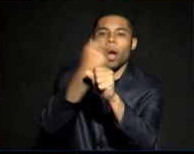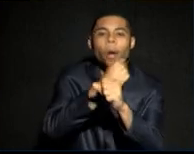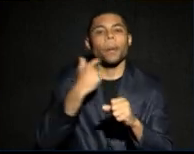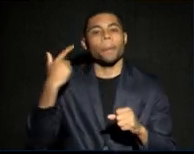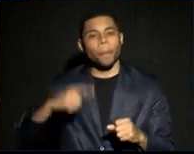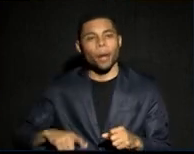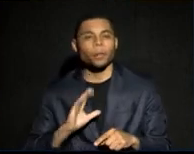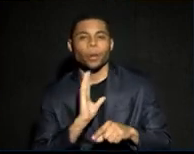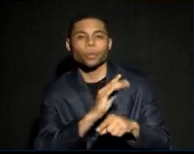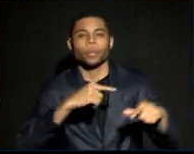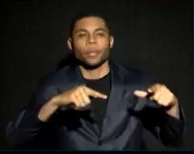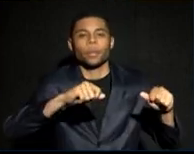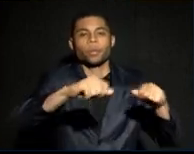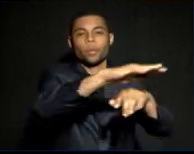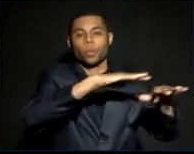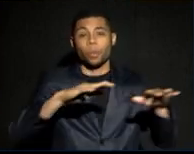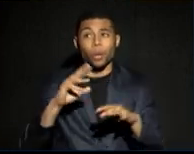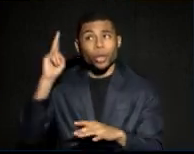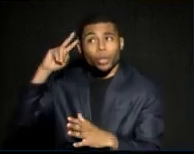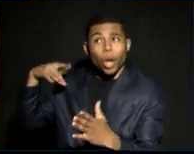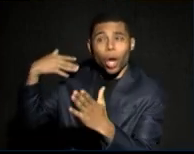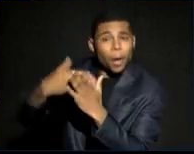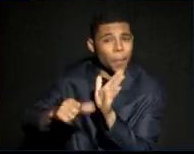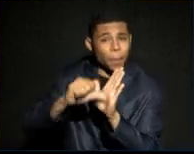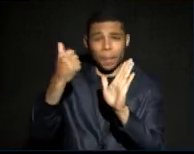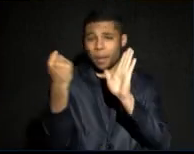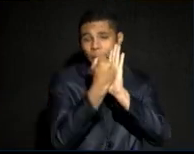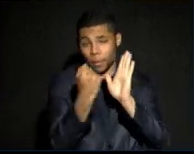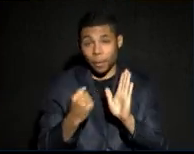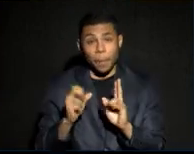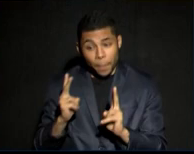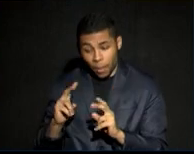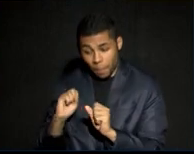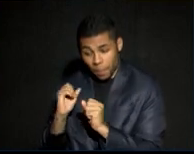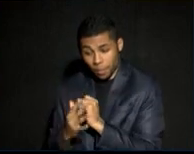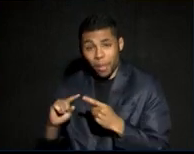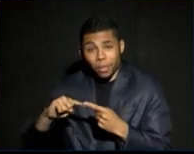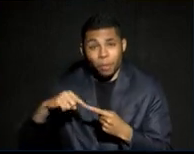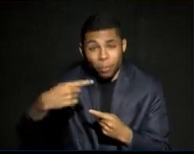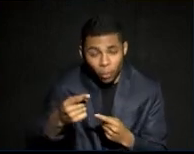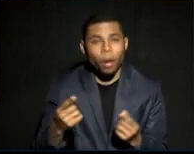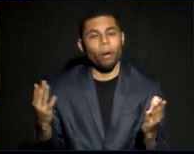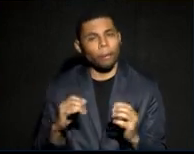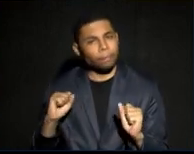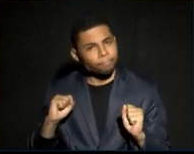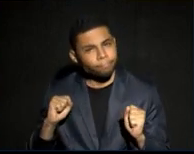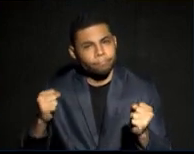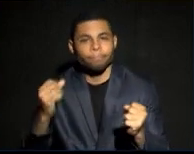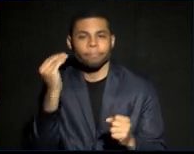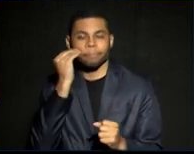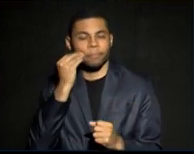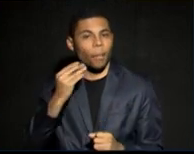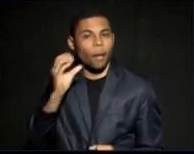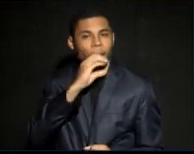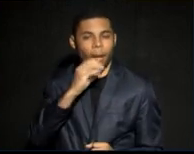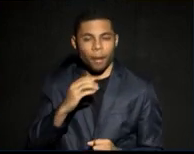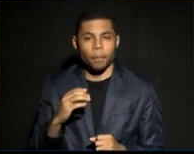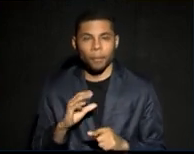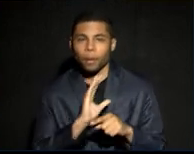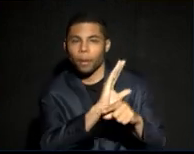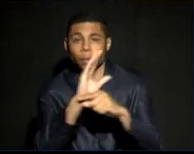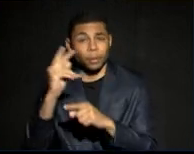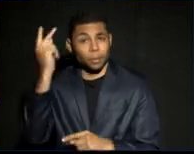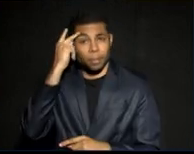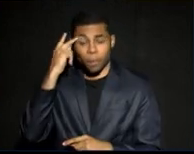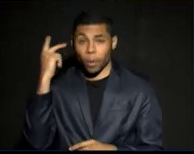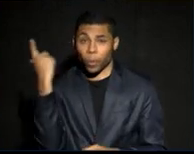da sua história né mesmo posso pandemia com todo esforço que a gente fez nós estamos hoje no crescimento bastante acelerado